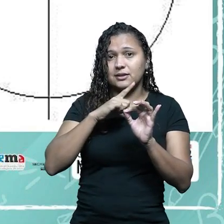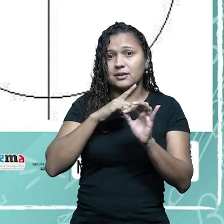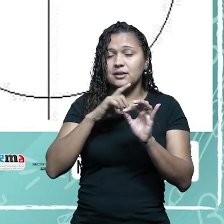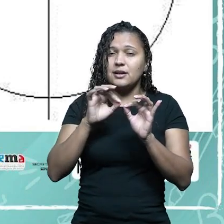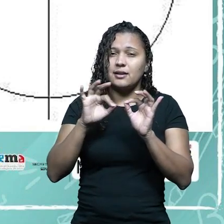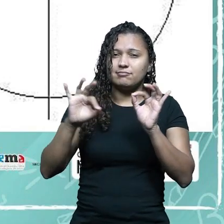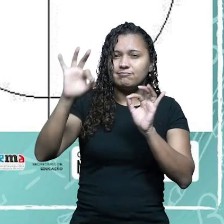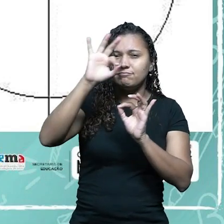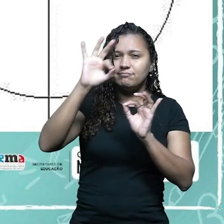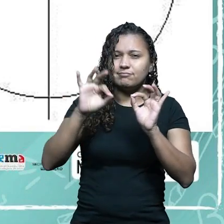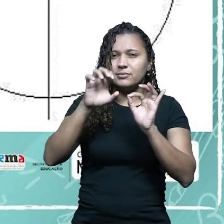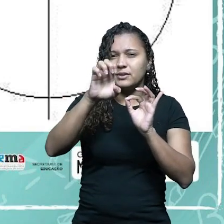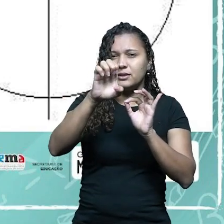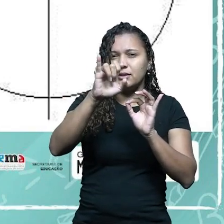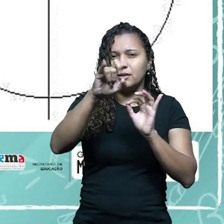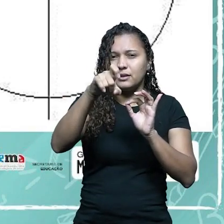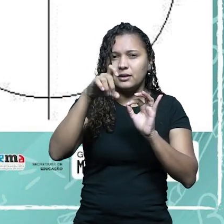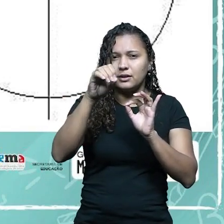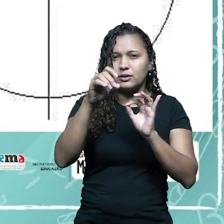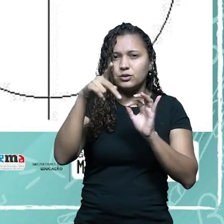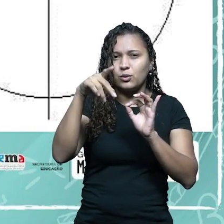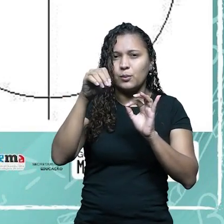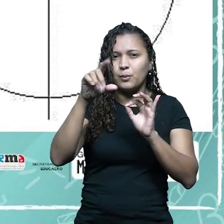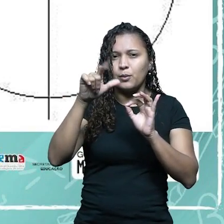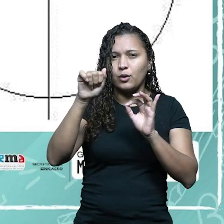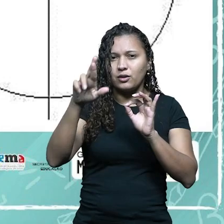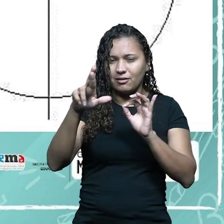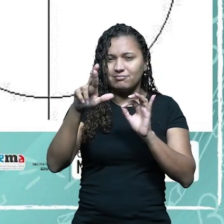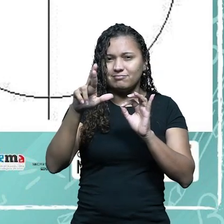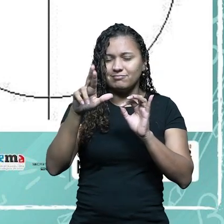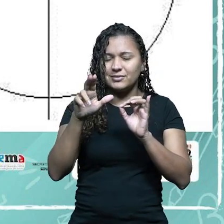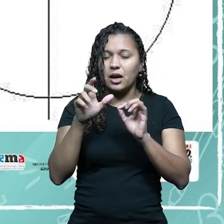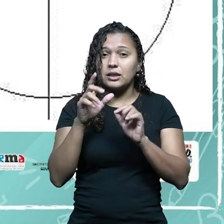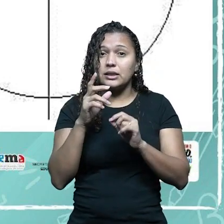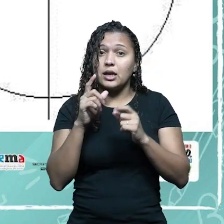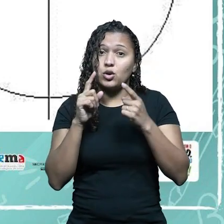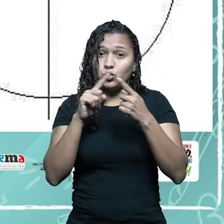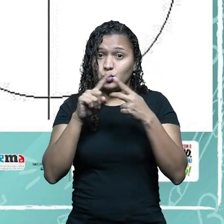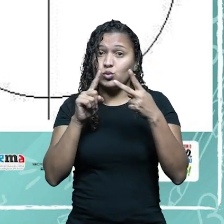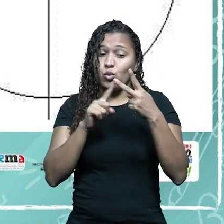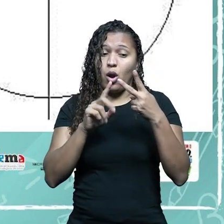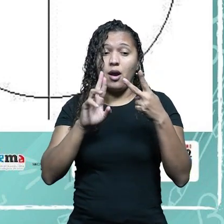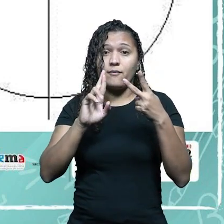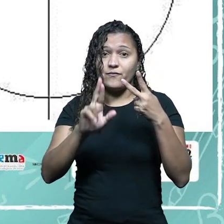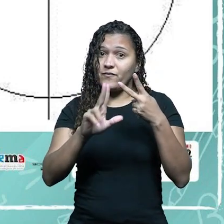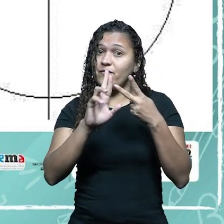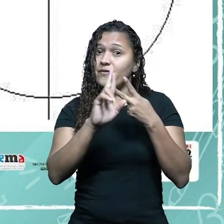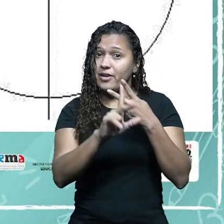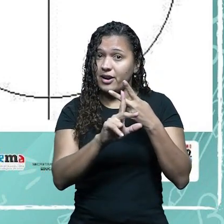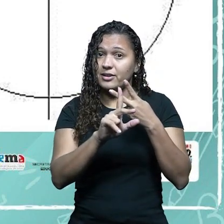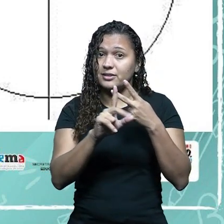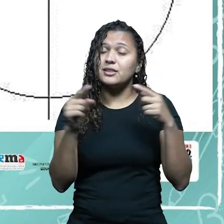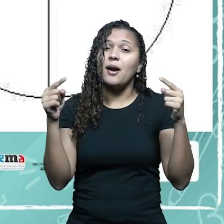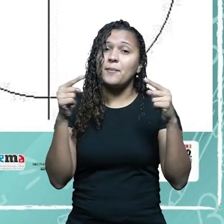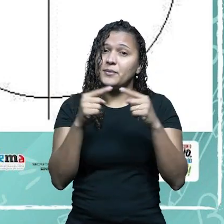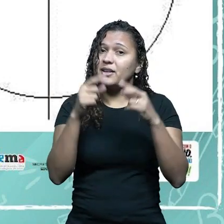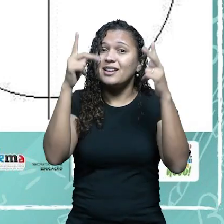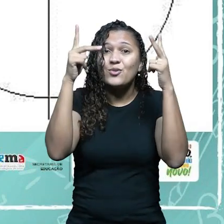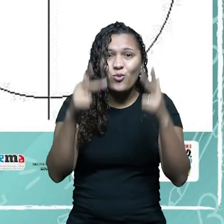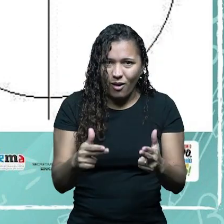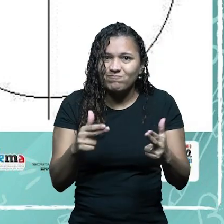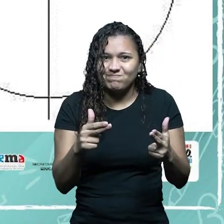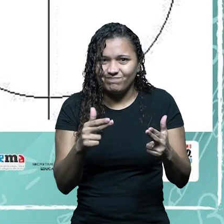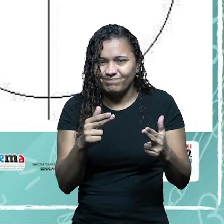polar. Então, aqui nós temos duas representações diferentes da mesma coisa.